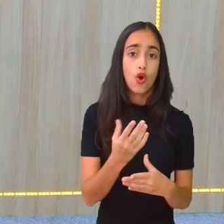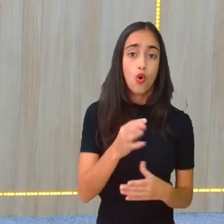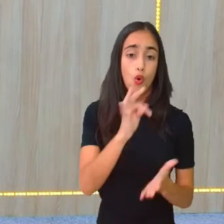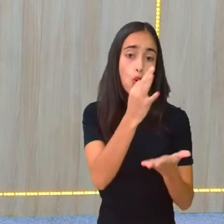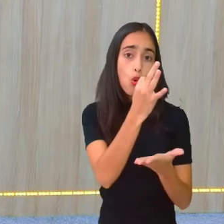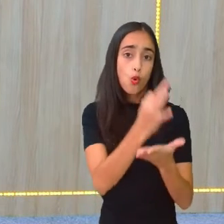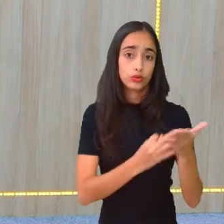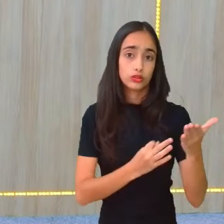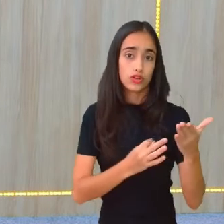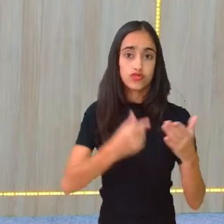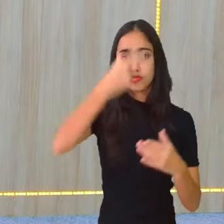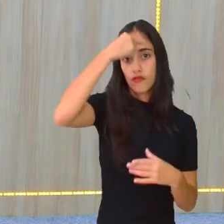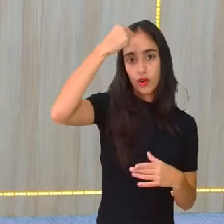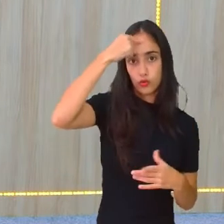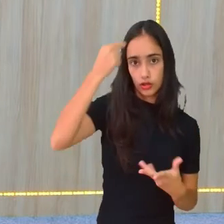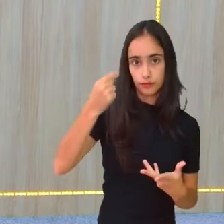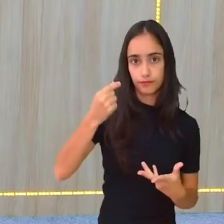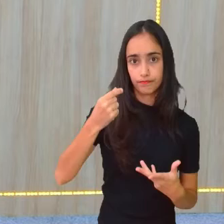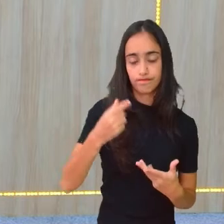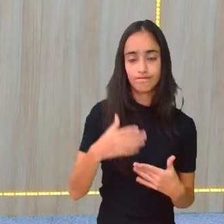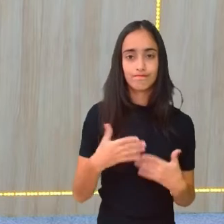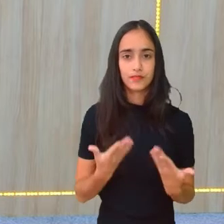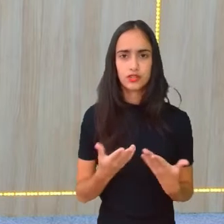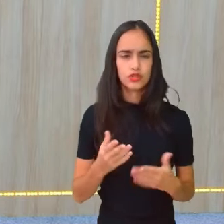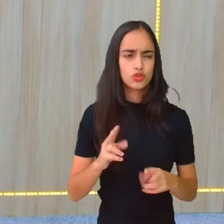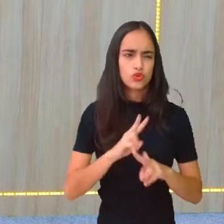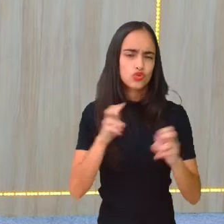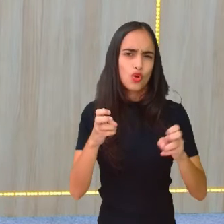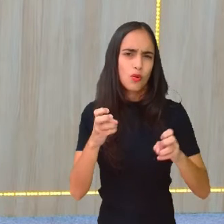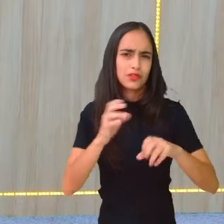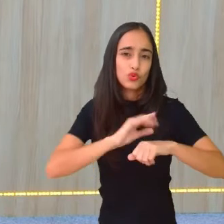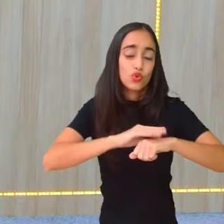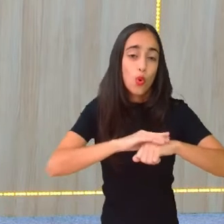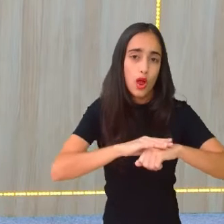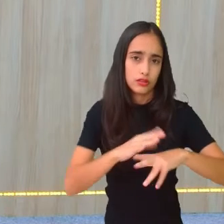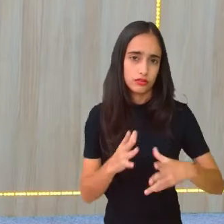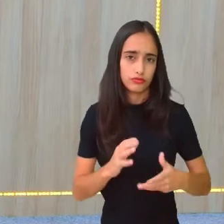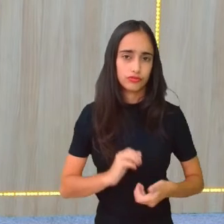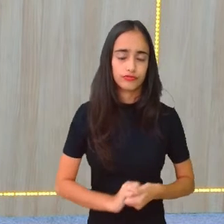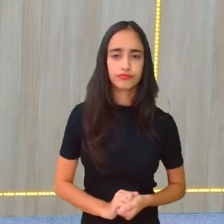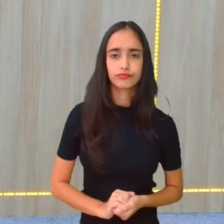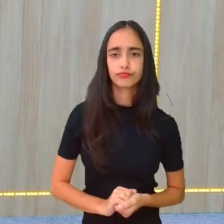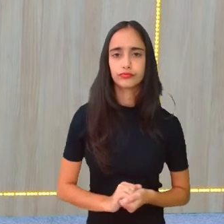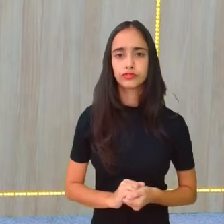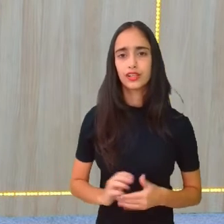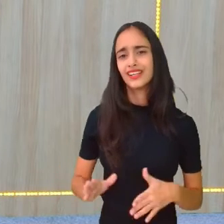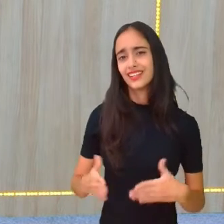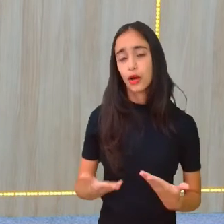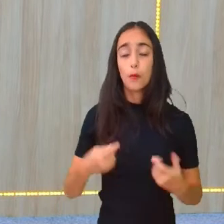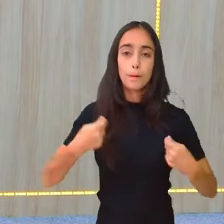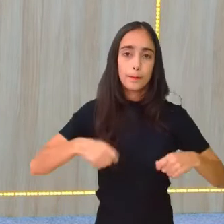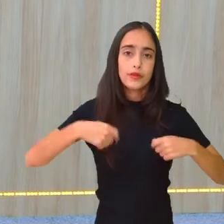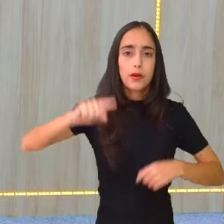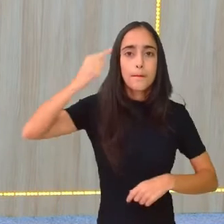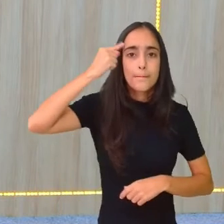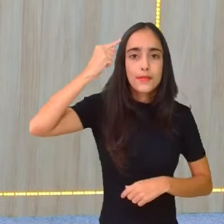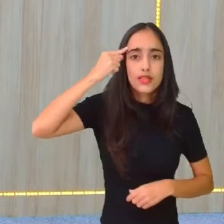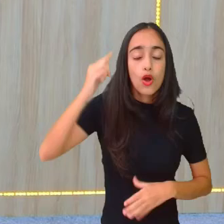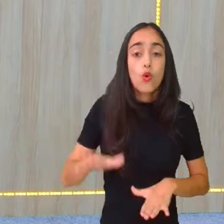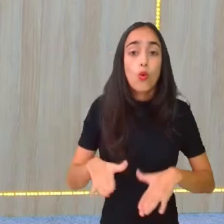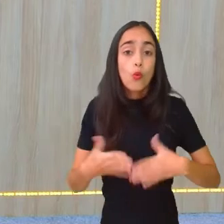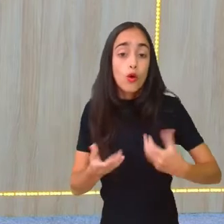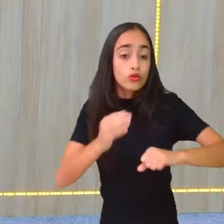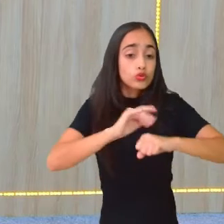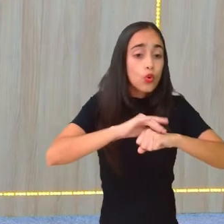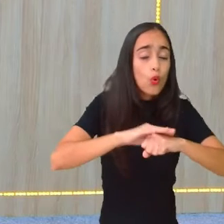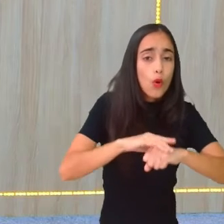doenças virais. E aí eu preciso organizar quais as doenças virais que eu preciso expor, em que momento elas surgiram,